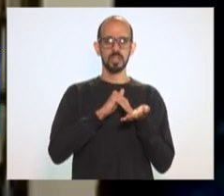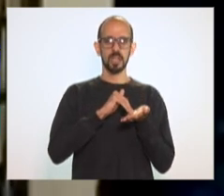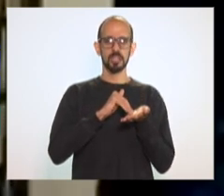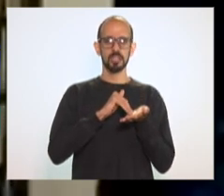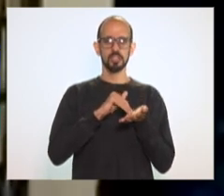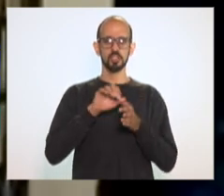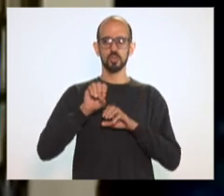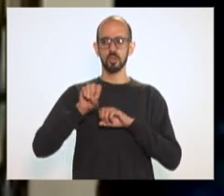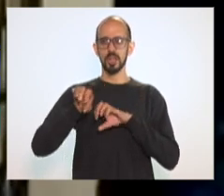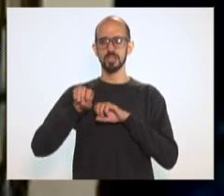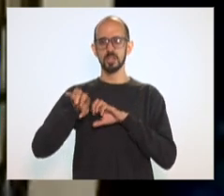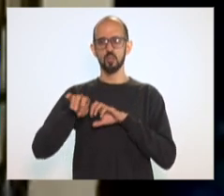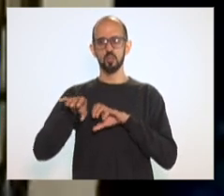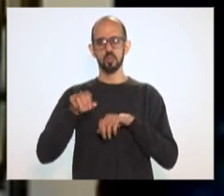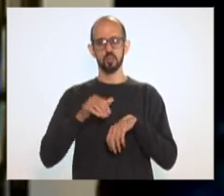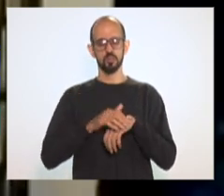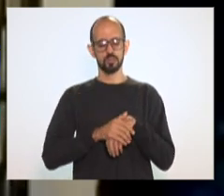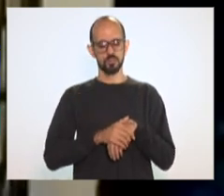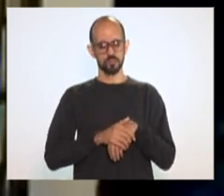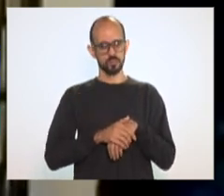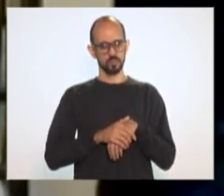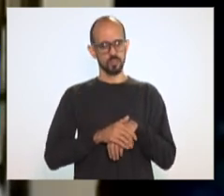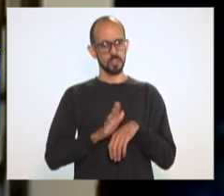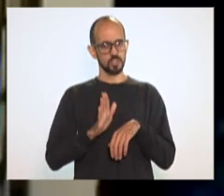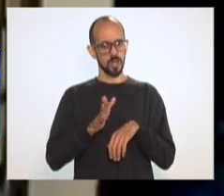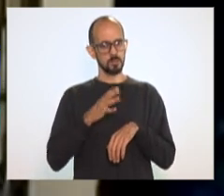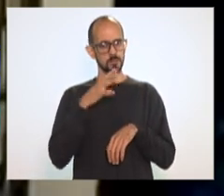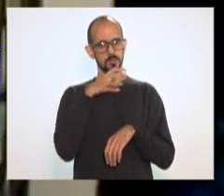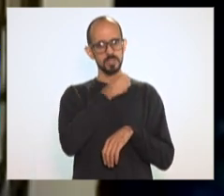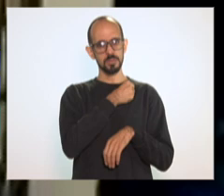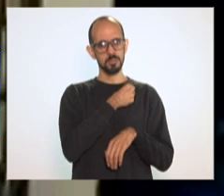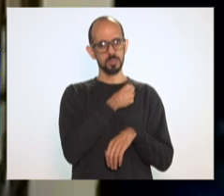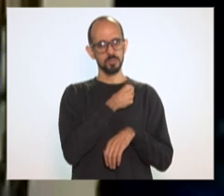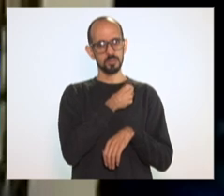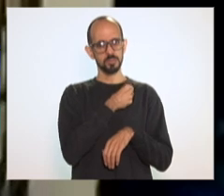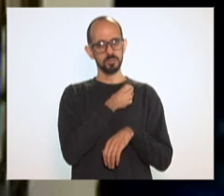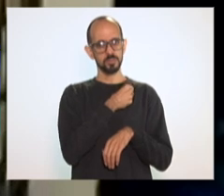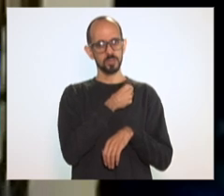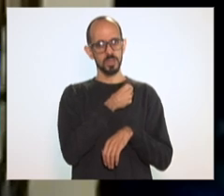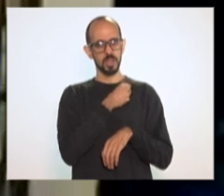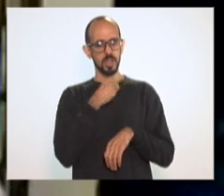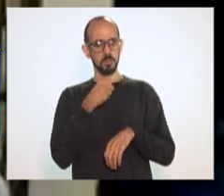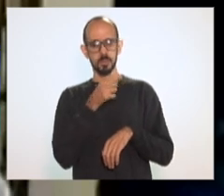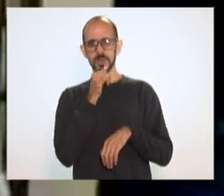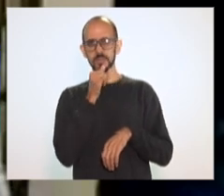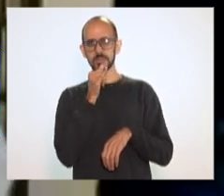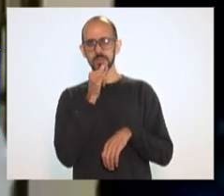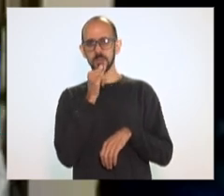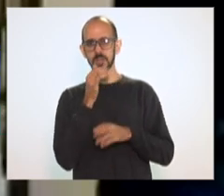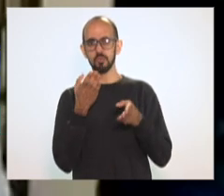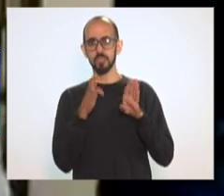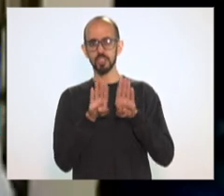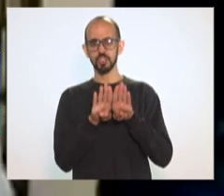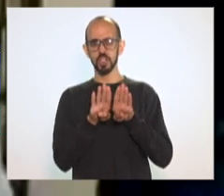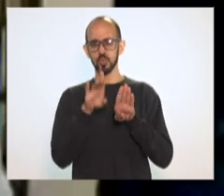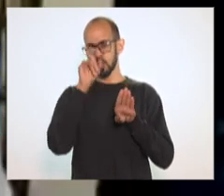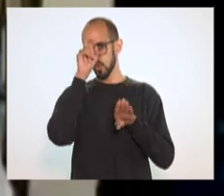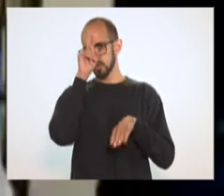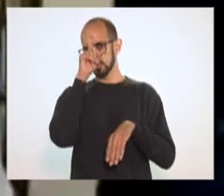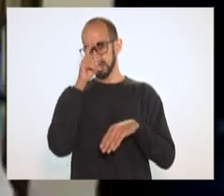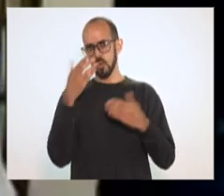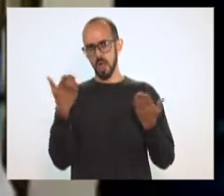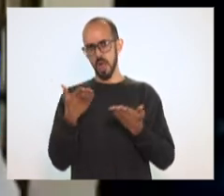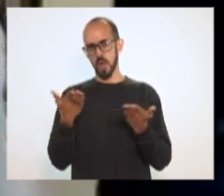educação haja vista que está se fechando um hospital e está se liberando